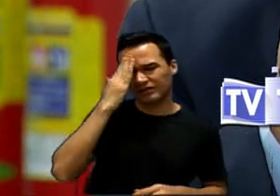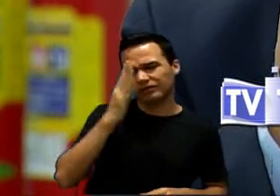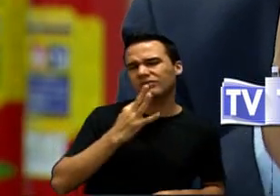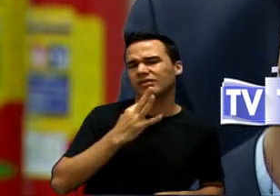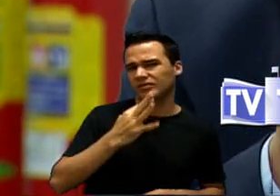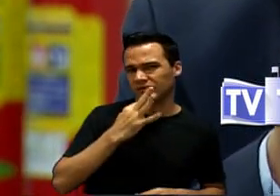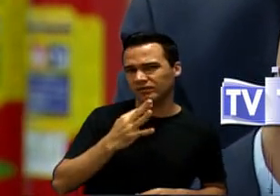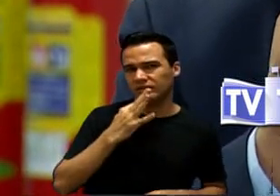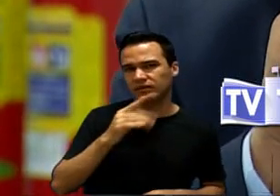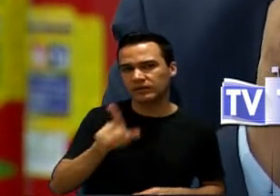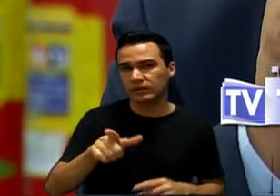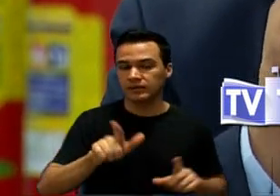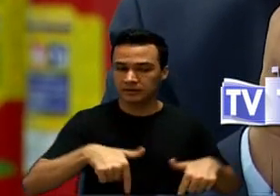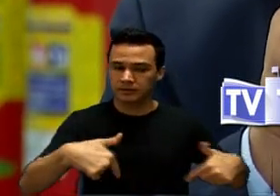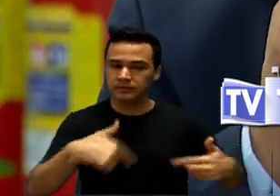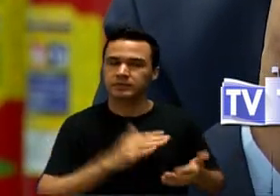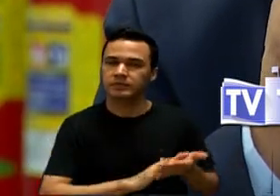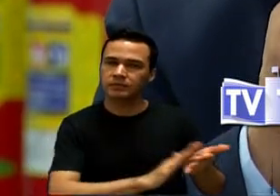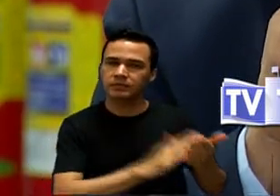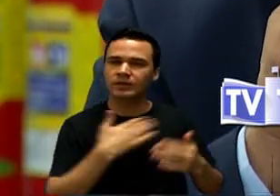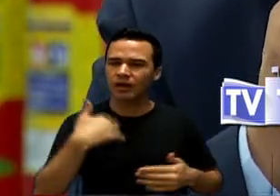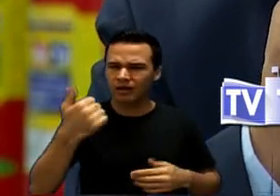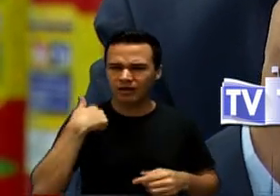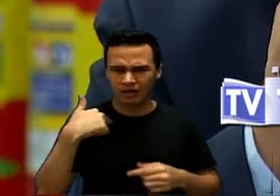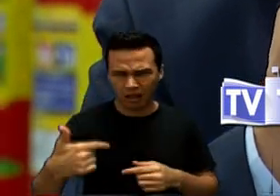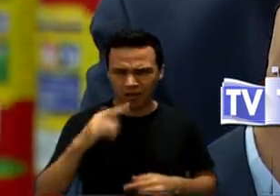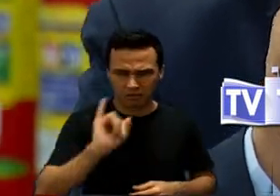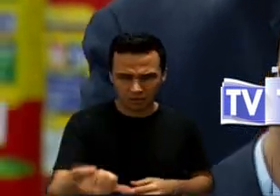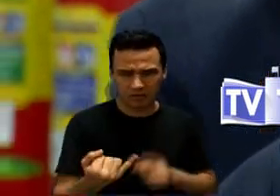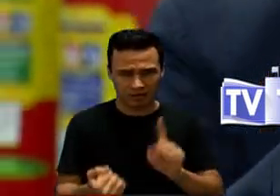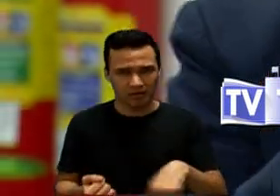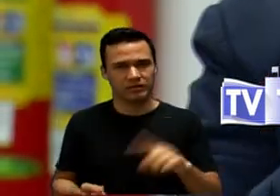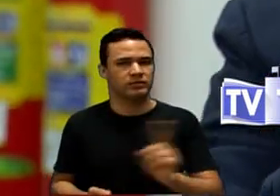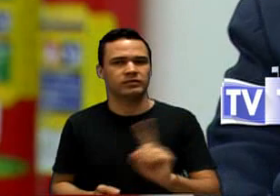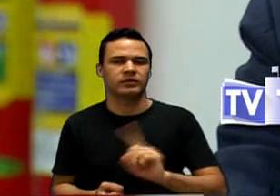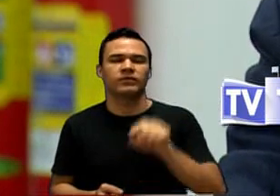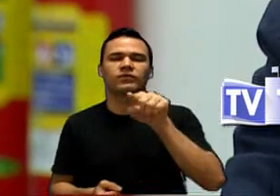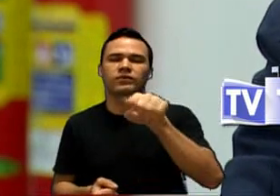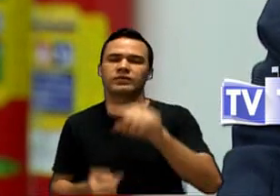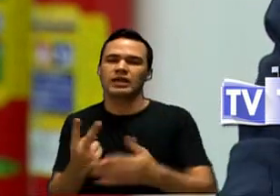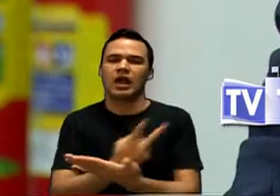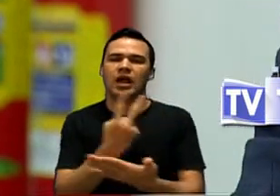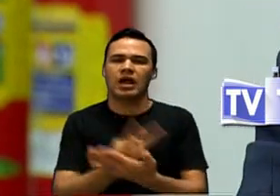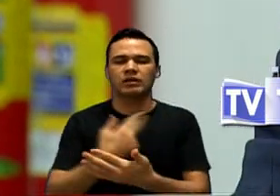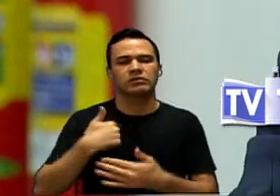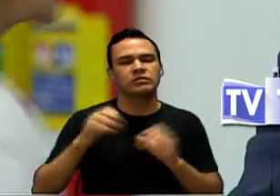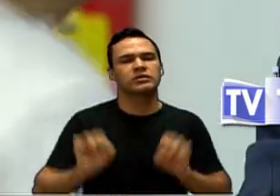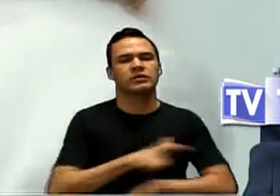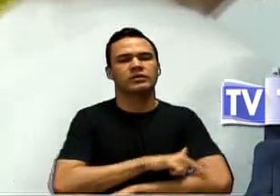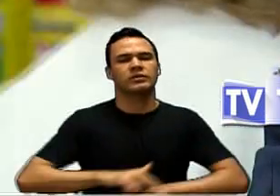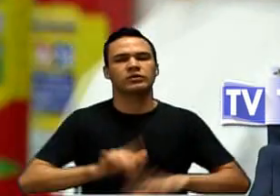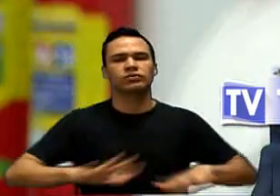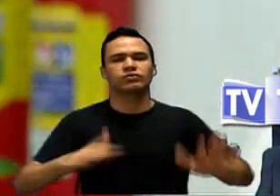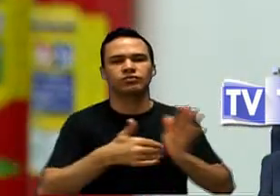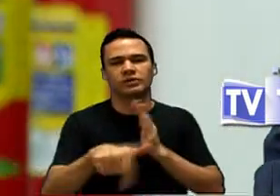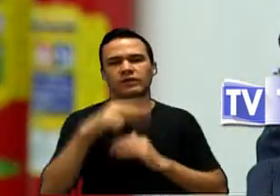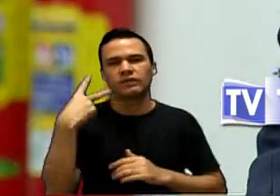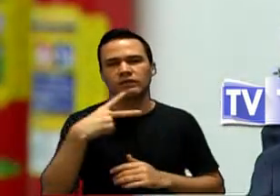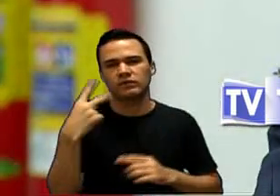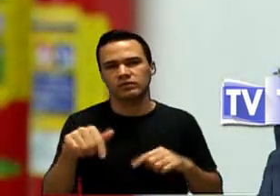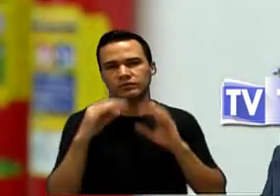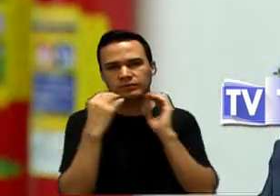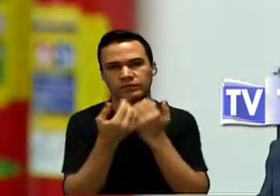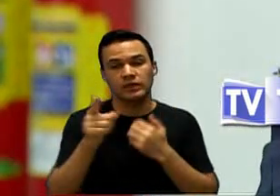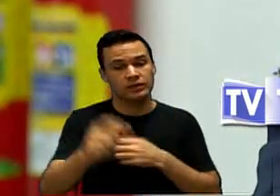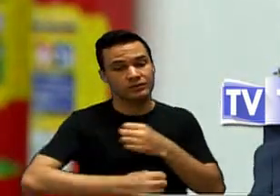bem o que é dos títulos. Então, não venha me chamar de oportunismo, que eu não sou. Tá? Se tem uma coisa que eu tenho é coerência e educação com todos os vereadores dessa casa.